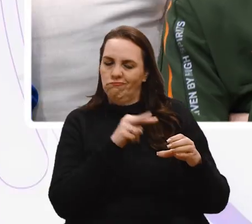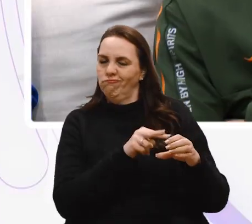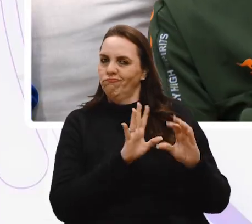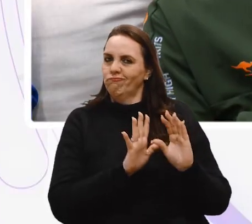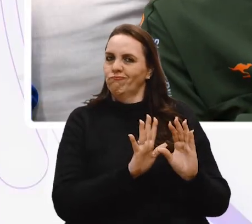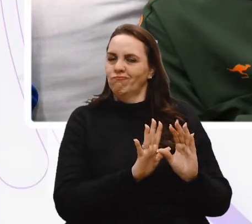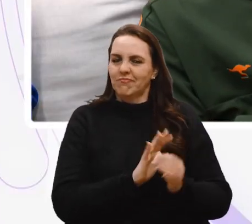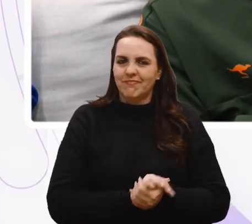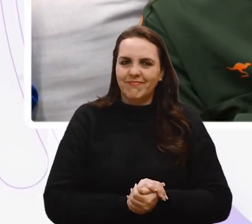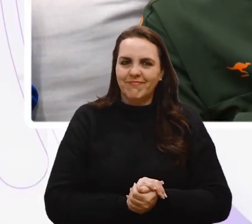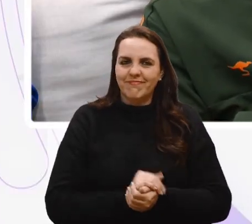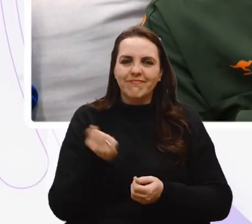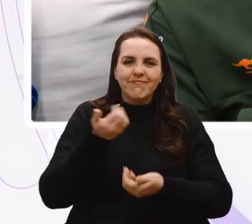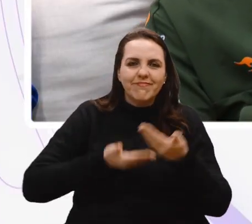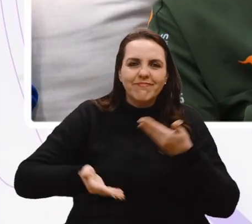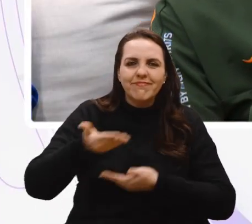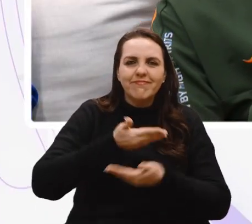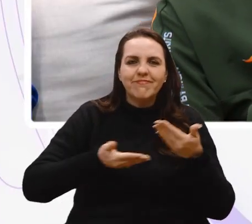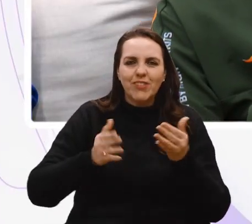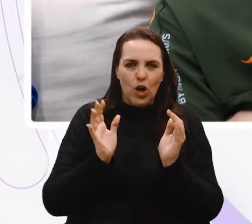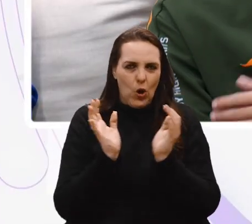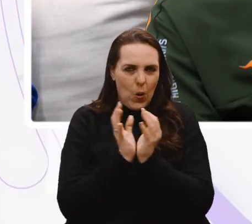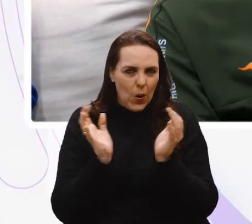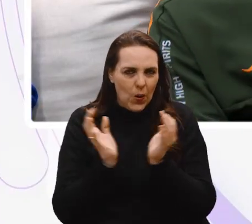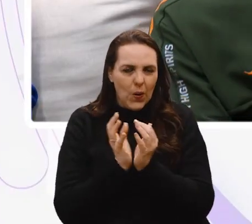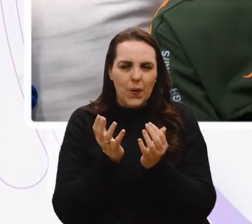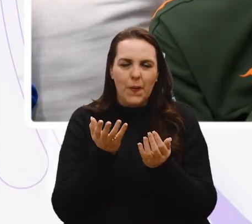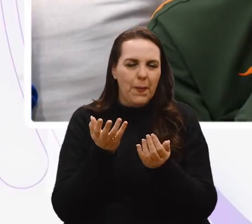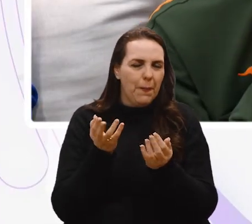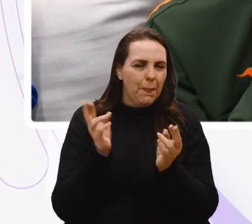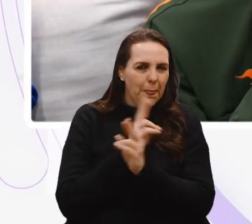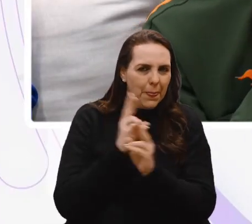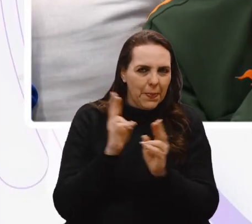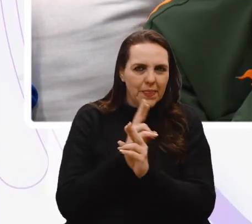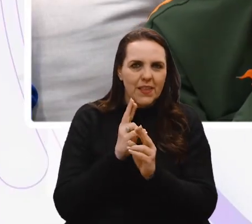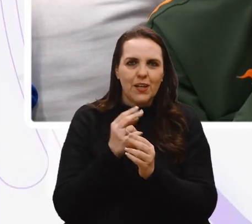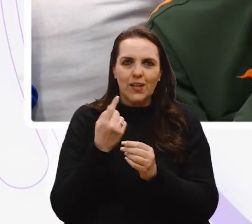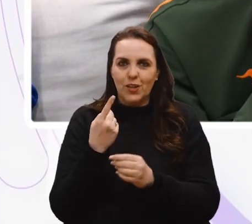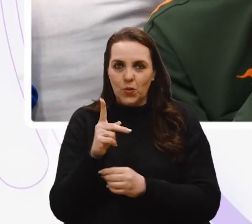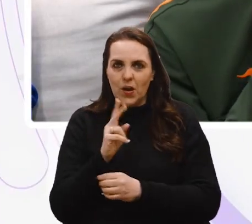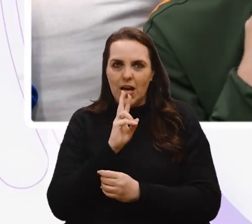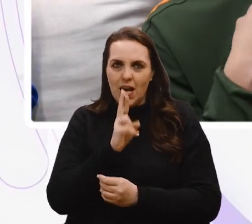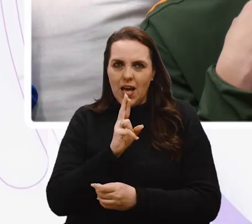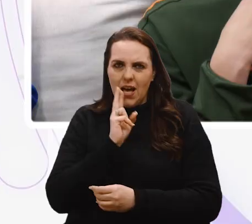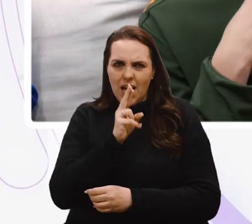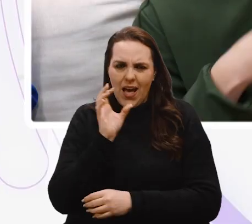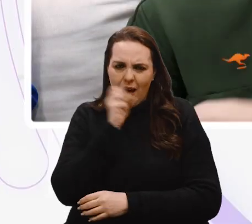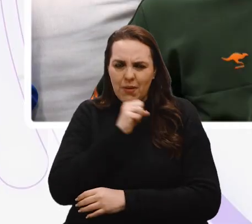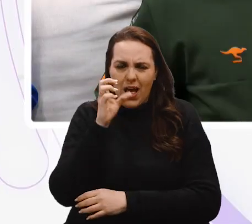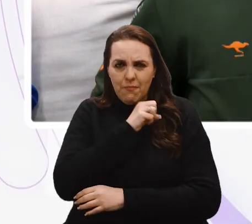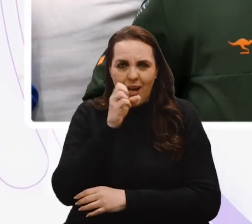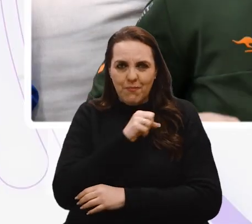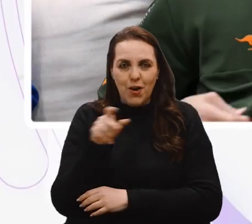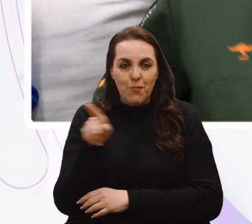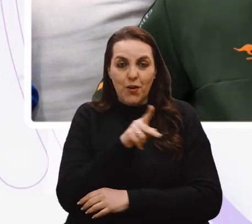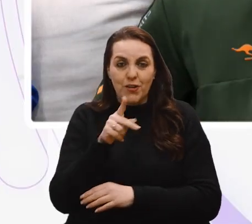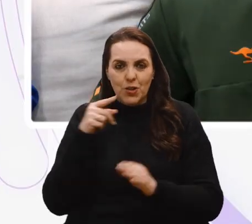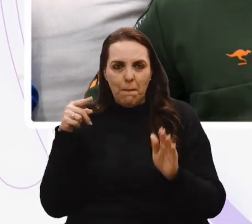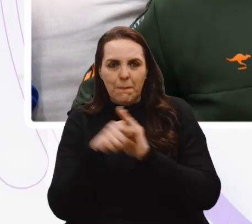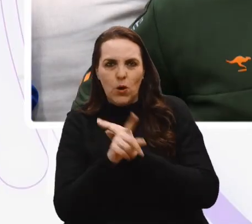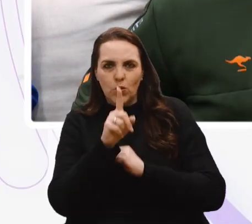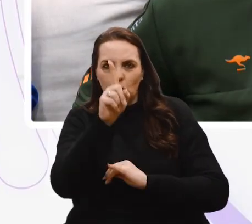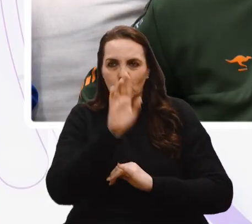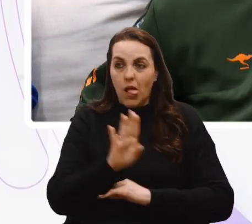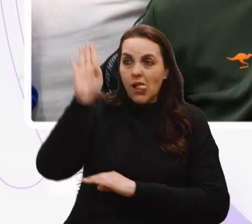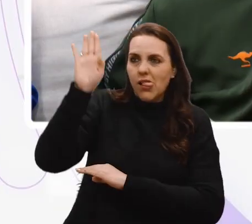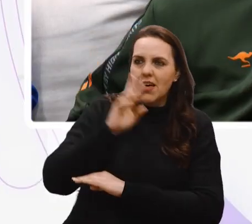E aí no convívio com os colegas, assim, tuas respostas eram muito mais rápidas, o professor perguntava, tu já